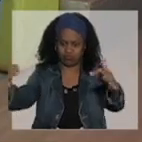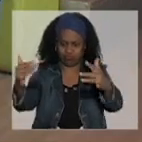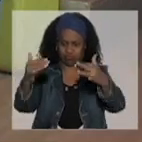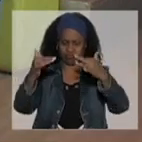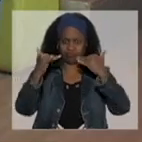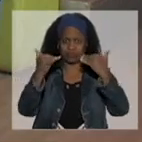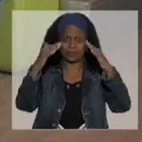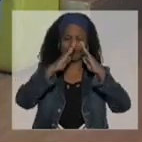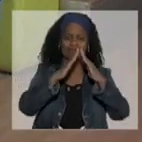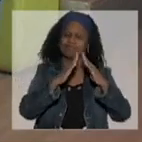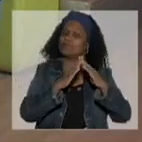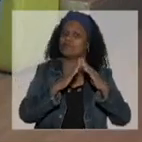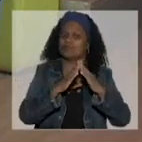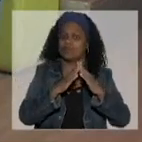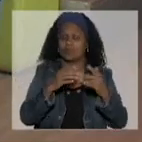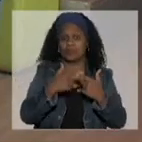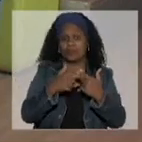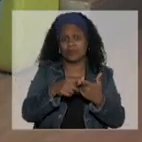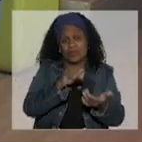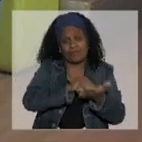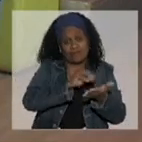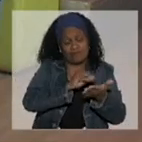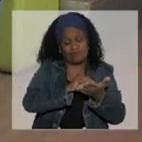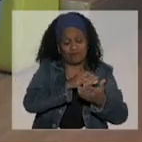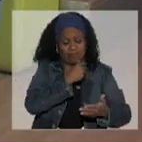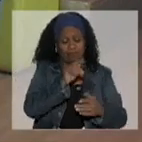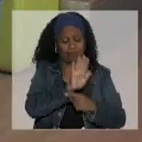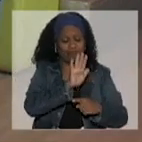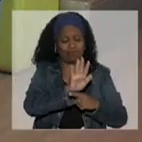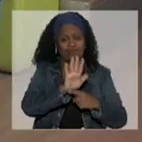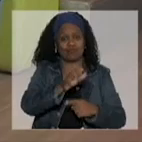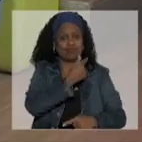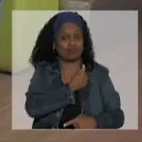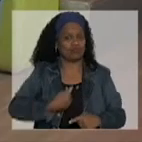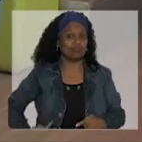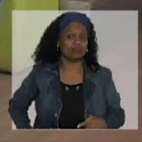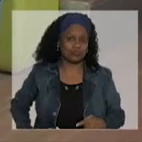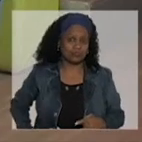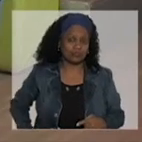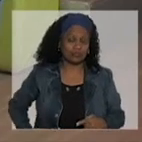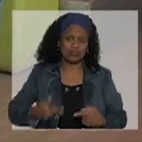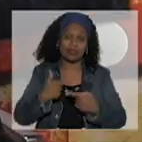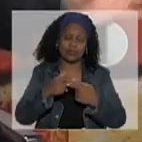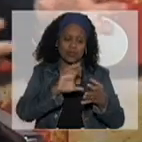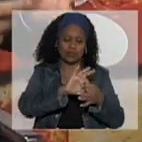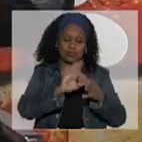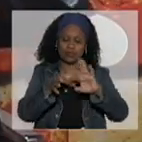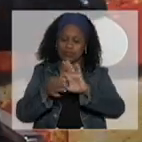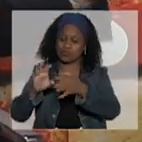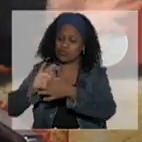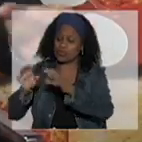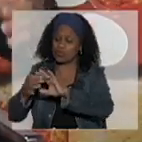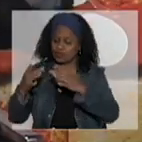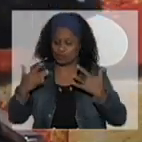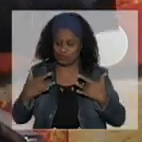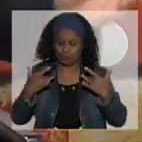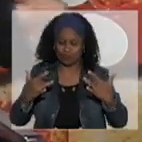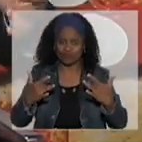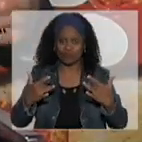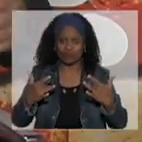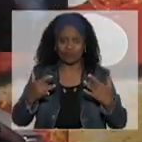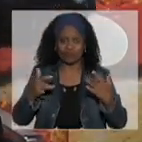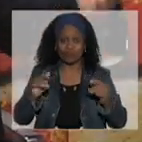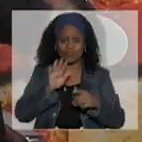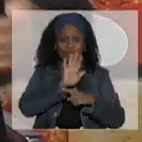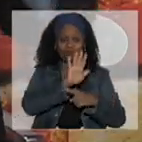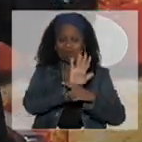ausência do estado na ausência das políticas públicas que resta é como você falou a luta social e uma cadeia uma rede de solidariedade que vai ser se